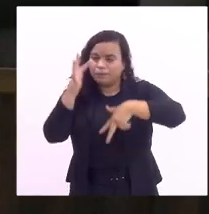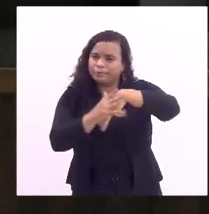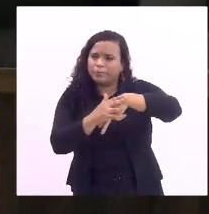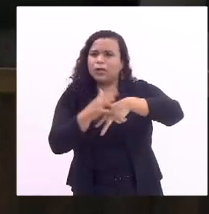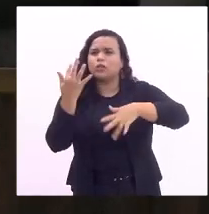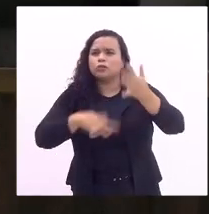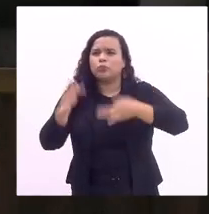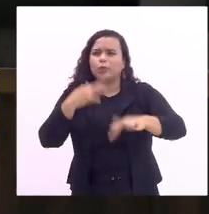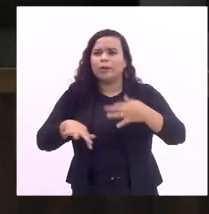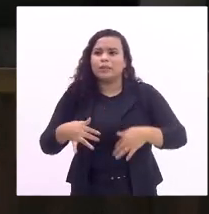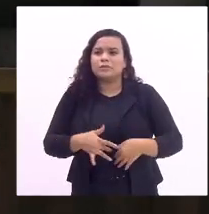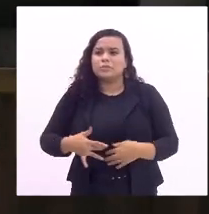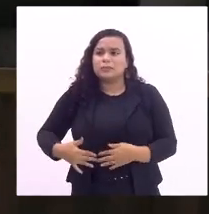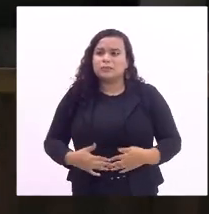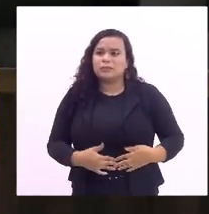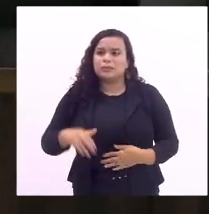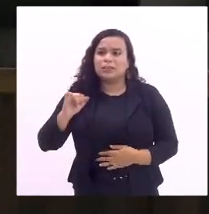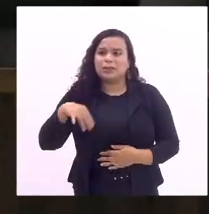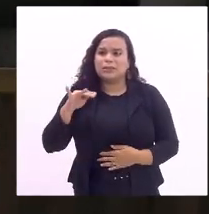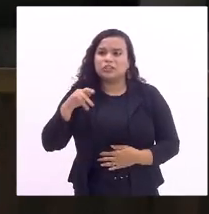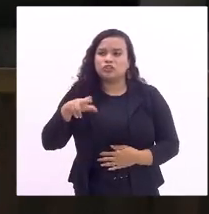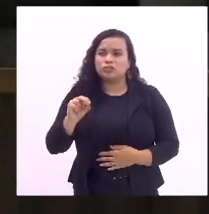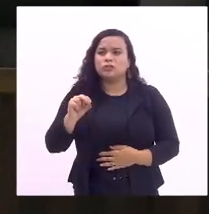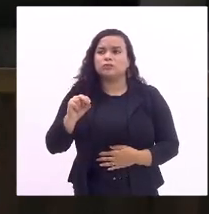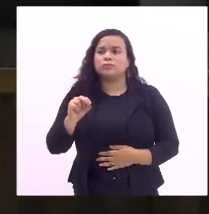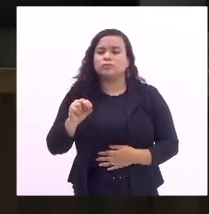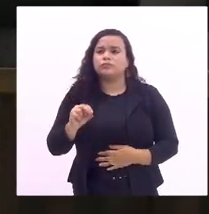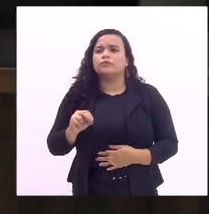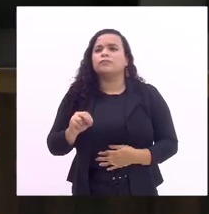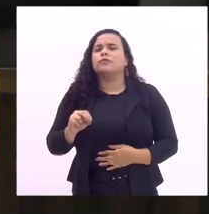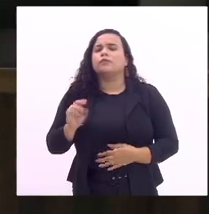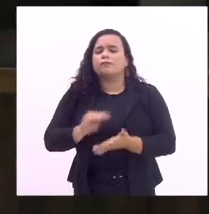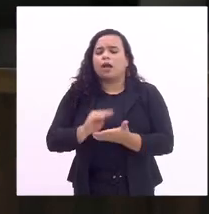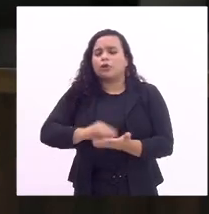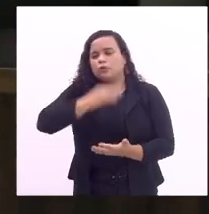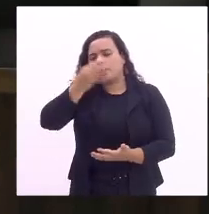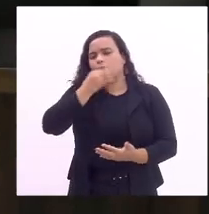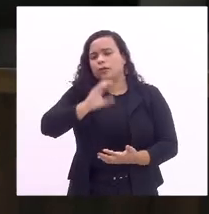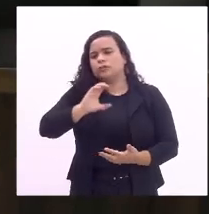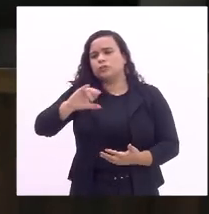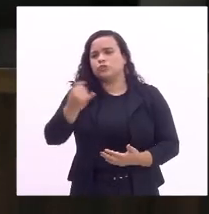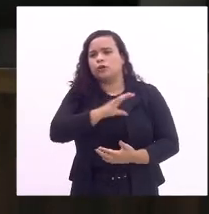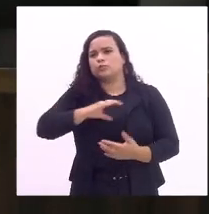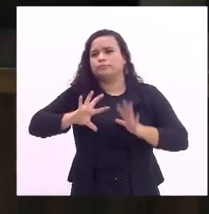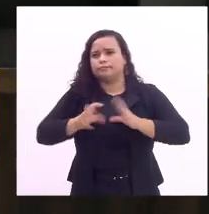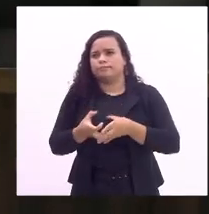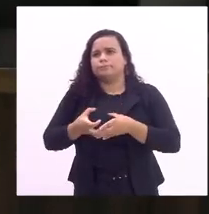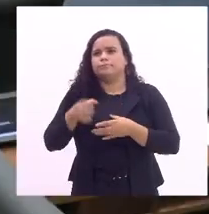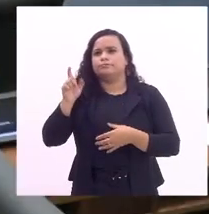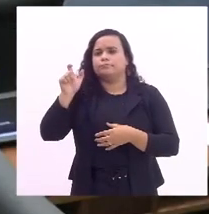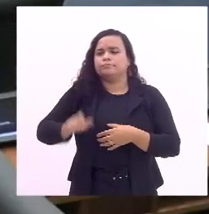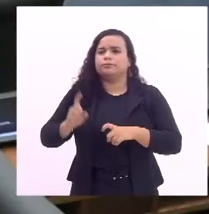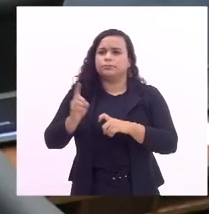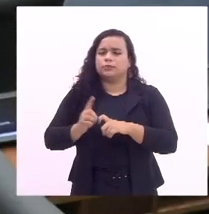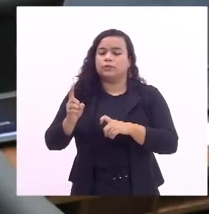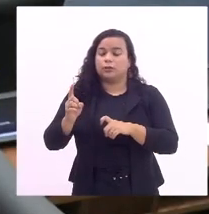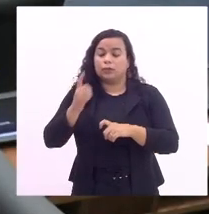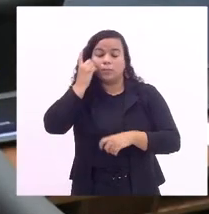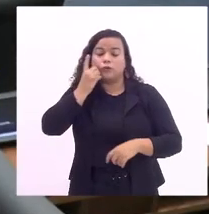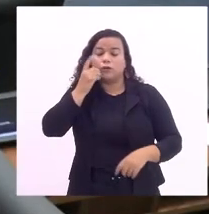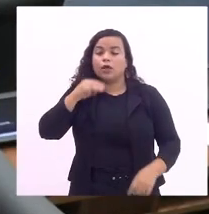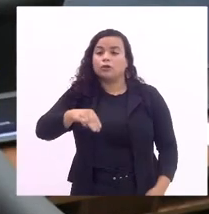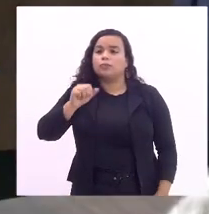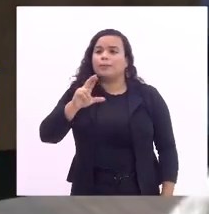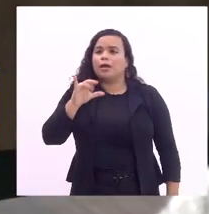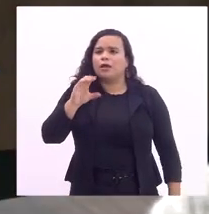Constituição e Justiça, de Saúde e Orçamento. Para emitir parecer pela Comissão de Constituição e Justiça, deputado Márcio Pacheco. Presidente,